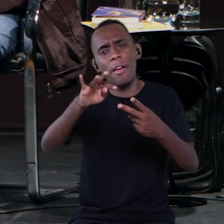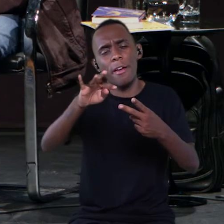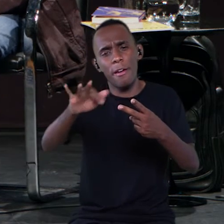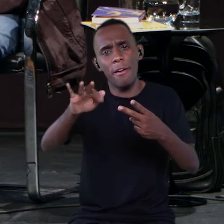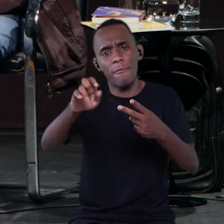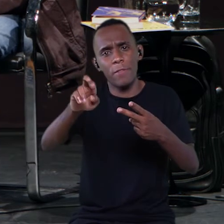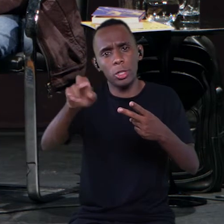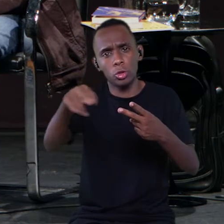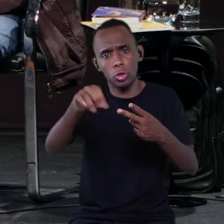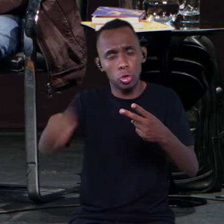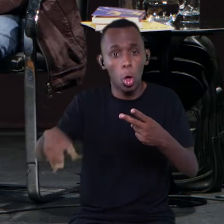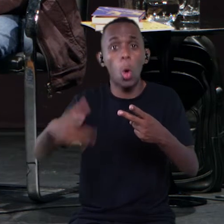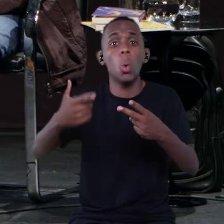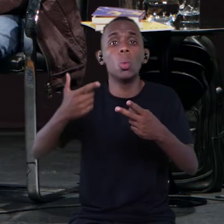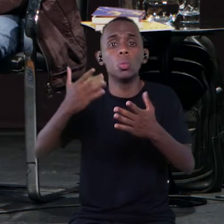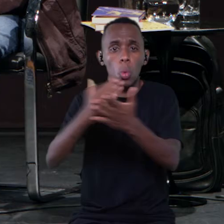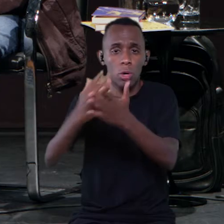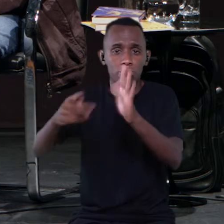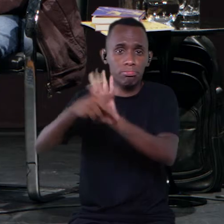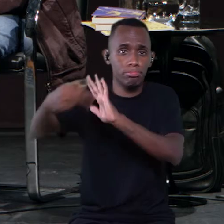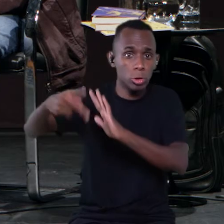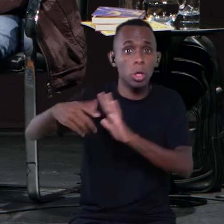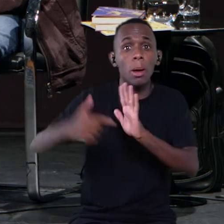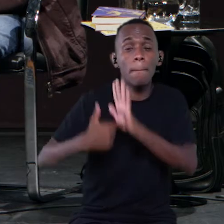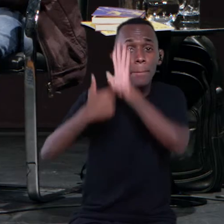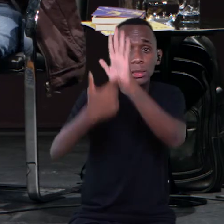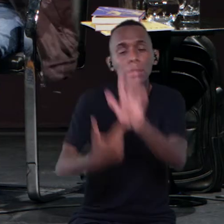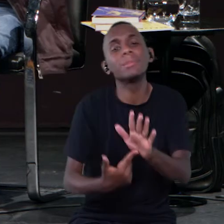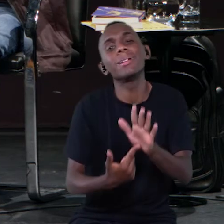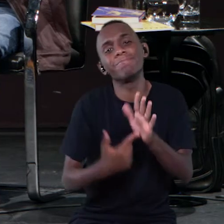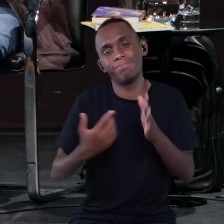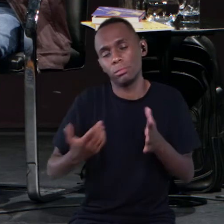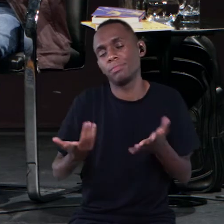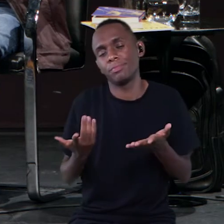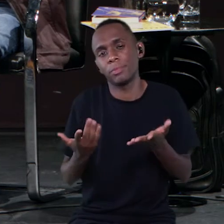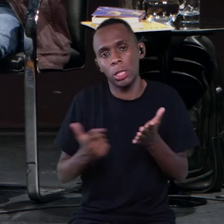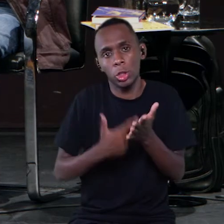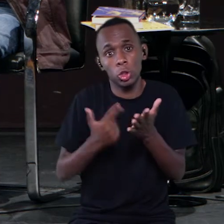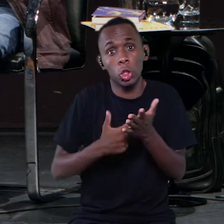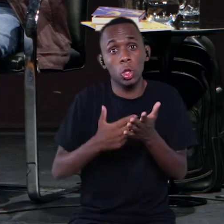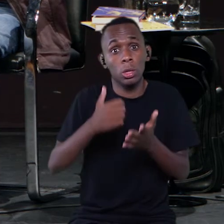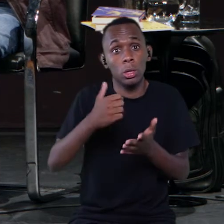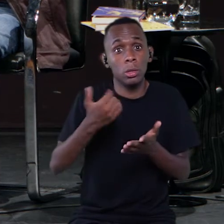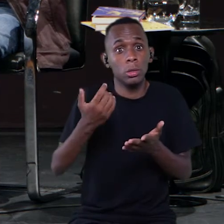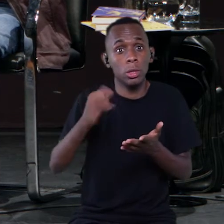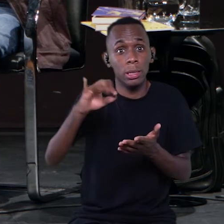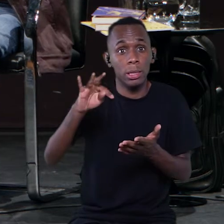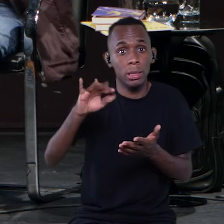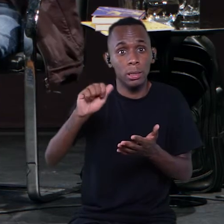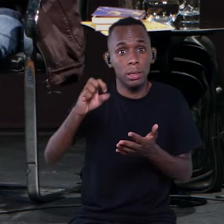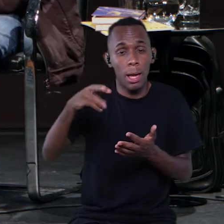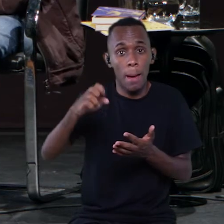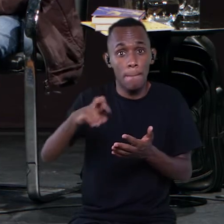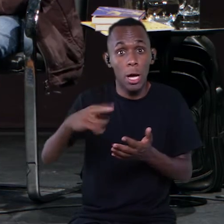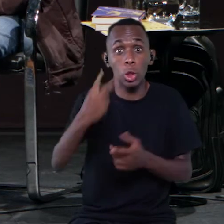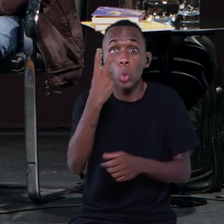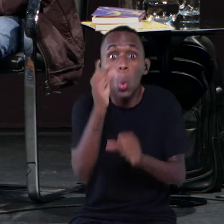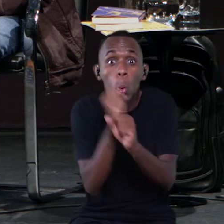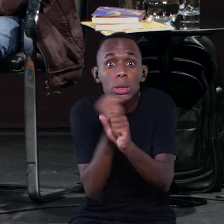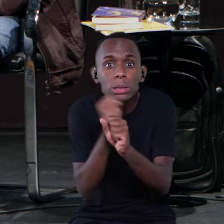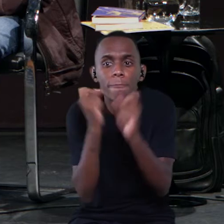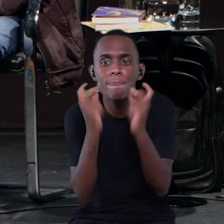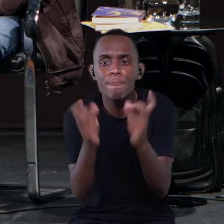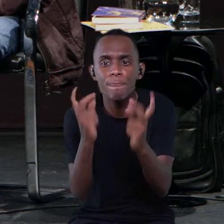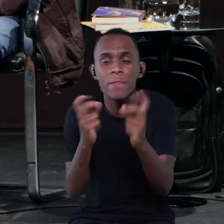todos os outros trouxeram essa literatura. O Itamar está há 2 anos na lista de mais vendido. 2 anos,